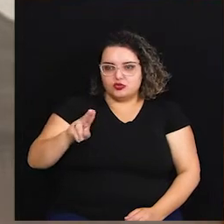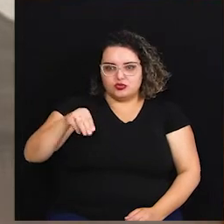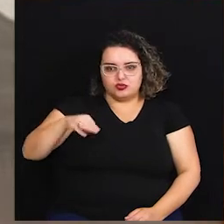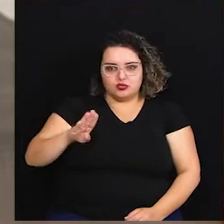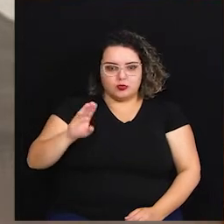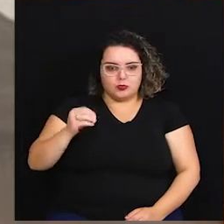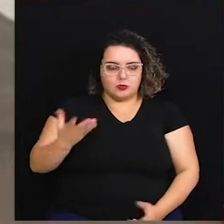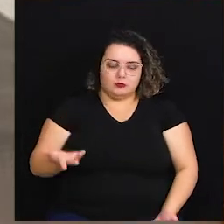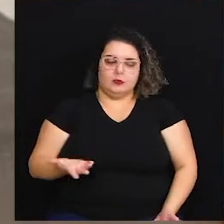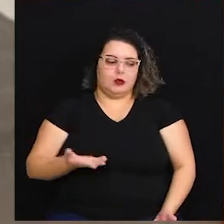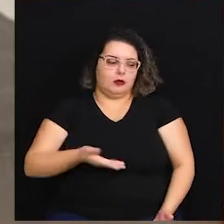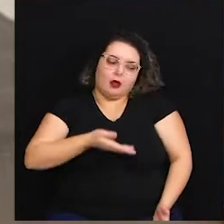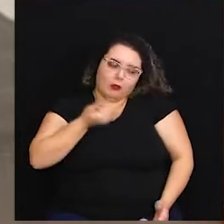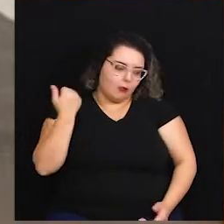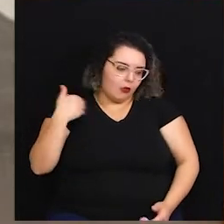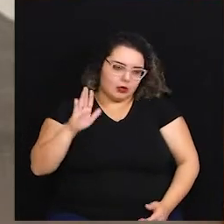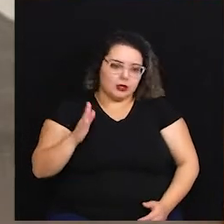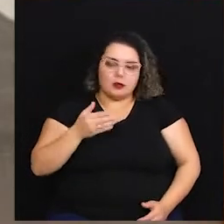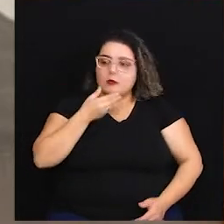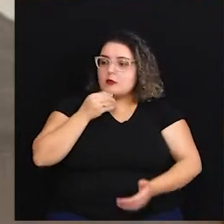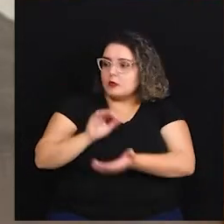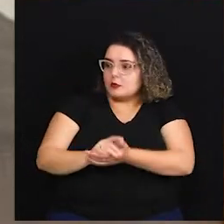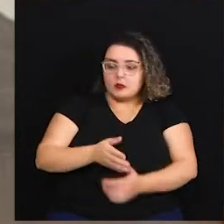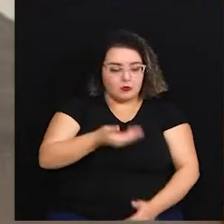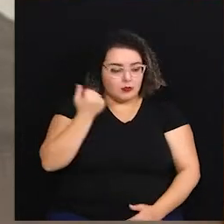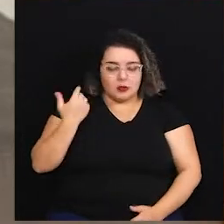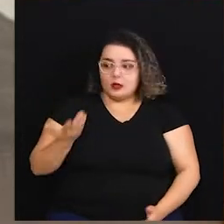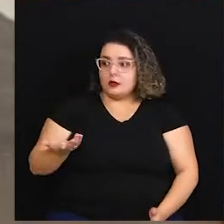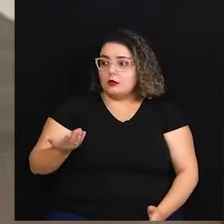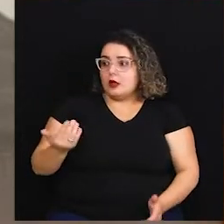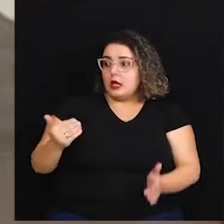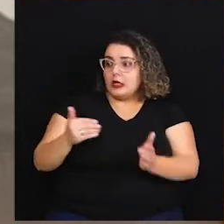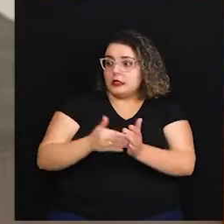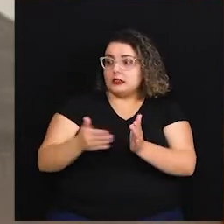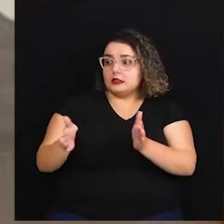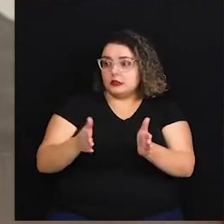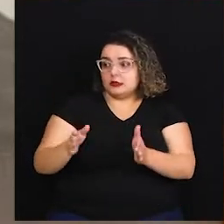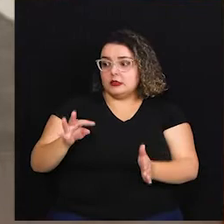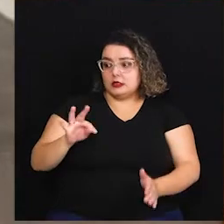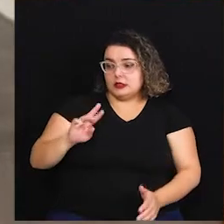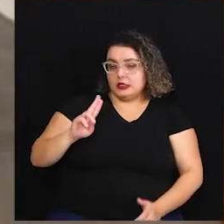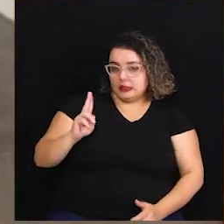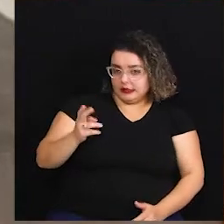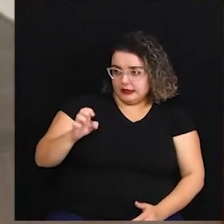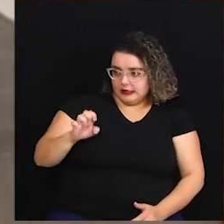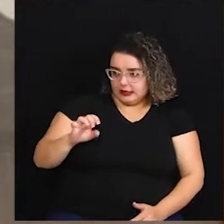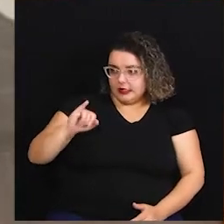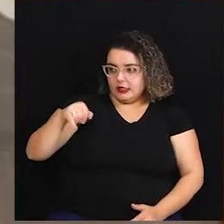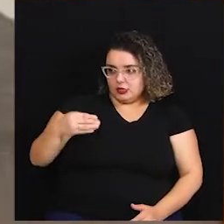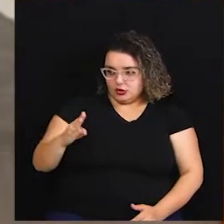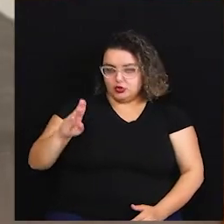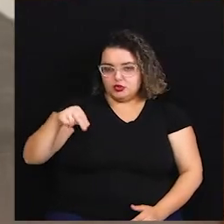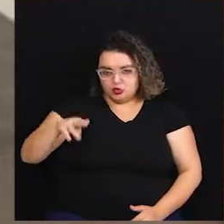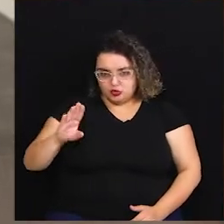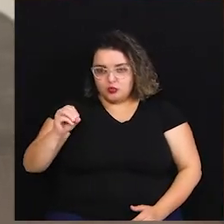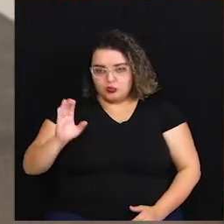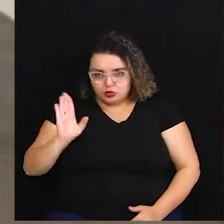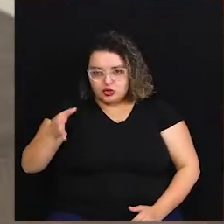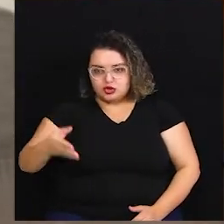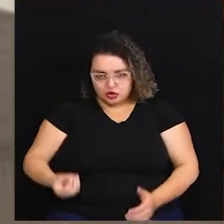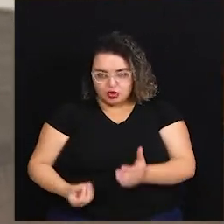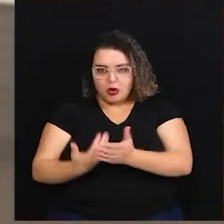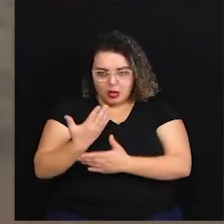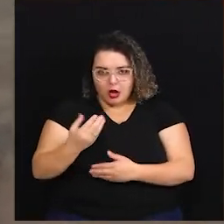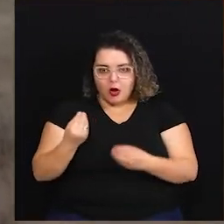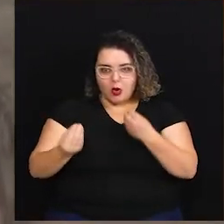Ele falou, Cris, bora lá, vamos correr atrás. Mas só um pouquinho, Cris. Até então, a Dejumbo já existia. Já existia, Como sim.